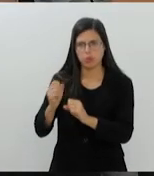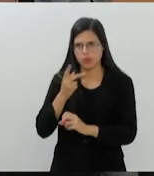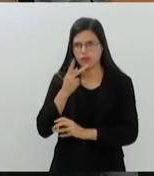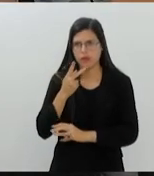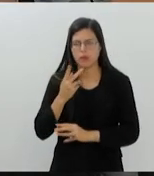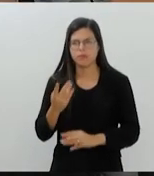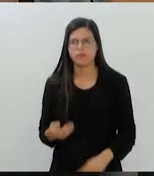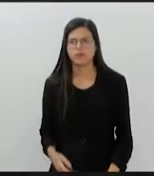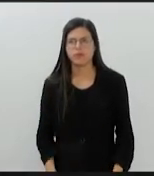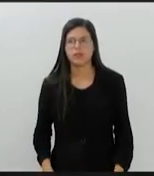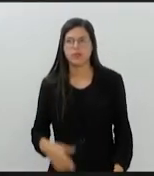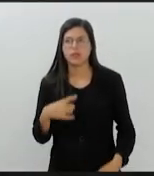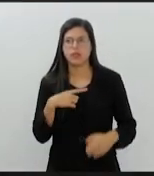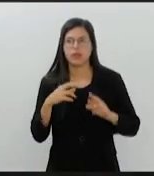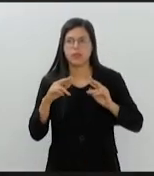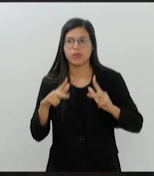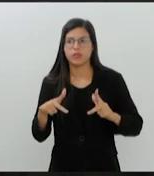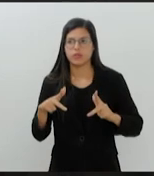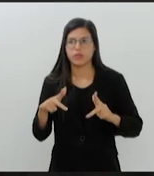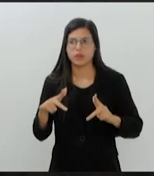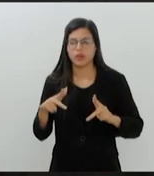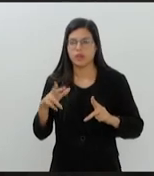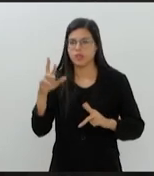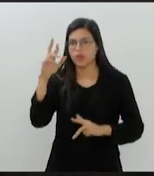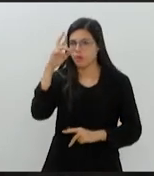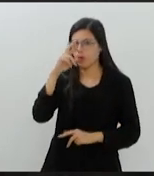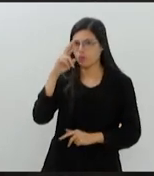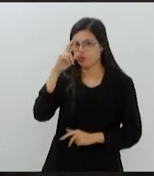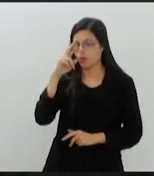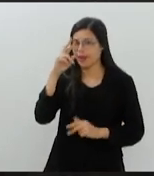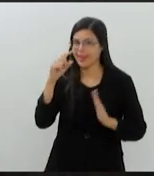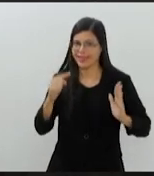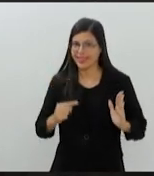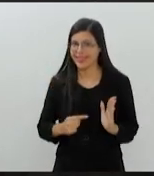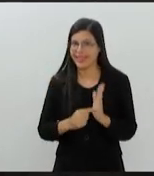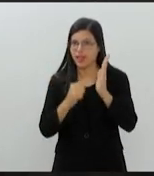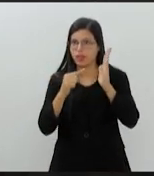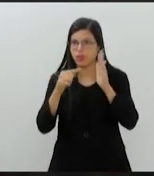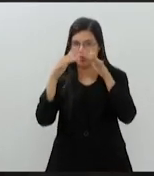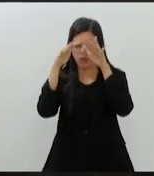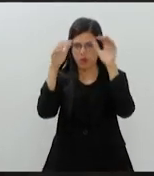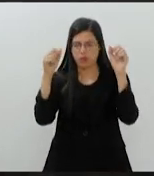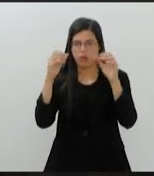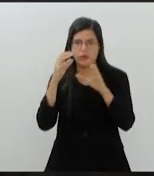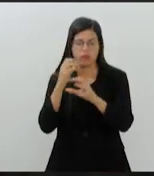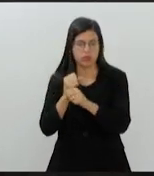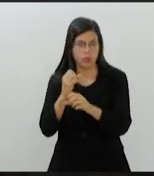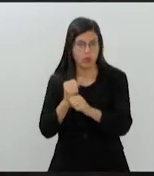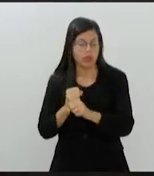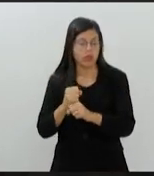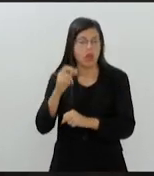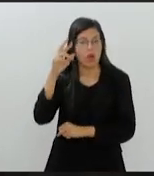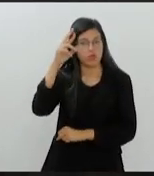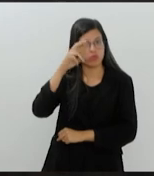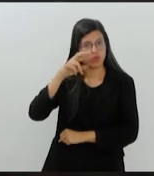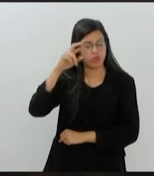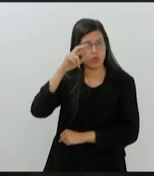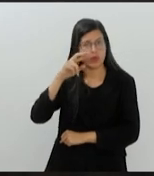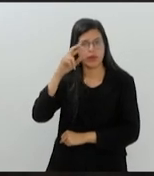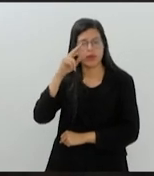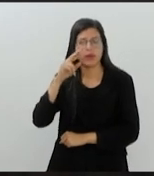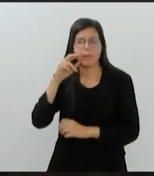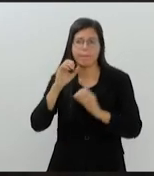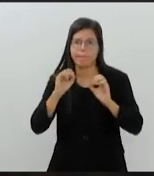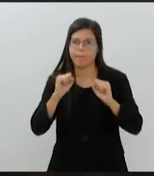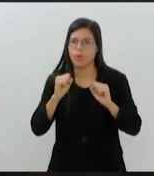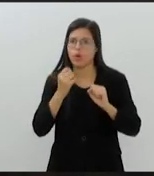Existe uma diferença entre a auditoria e a denúncia ao Tribunal de Contas. Sim. No caso, a auditoria, eles podem pedir